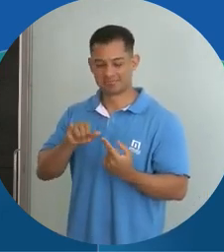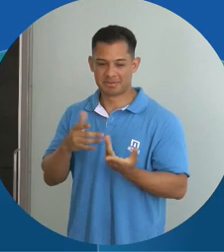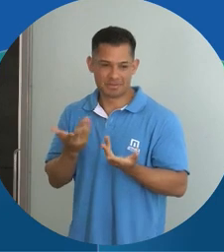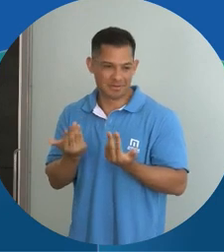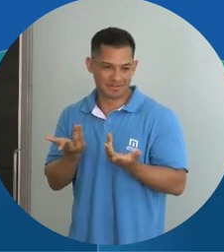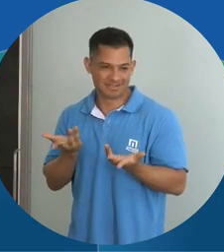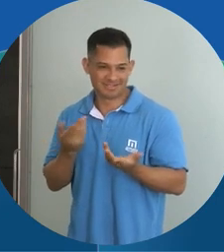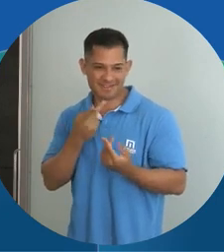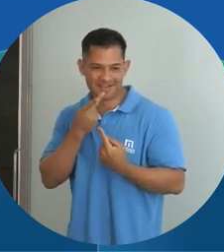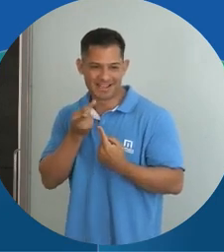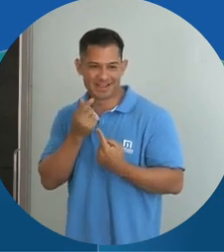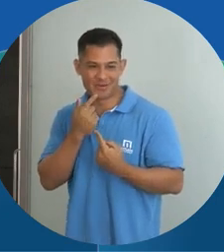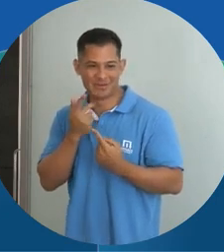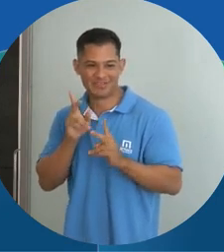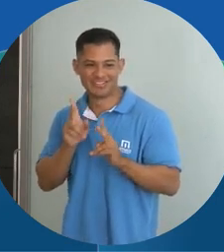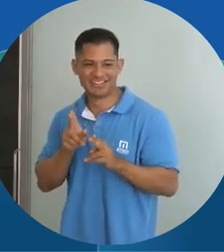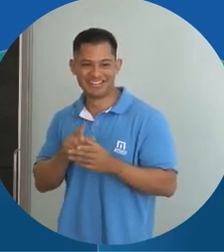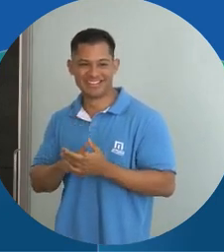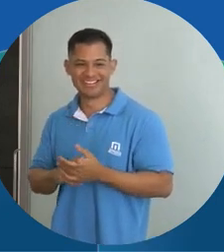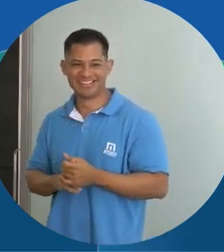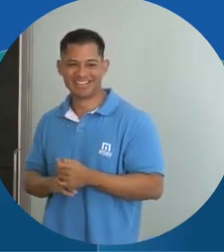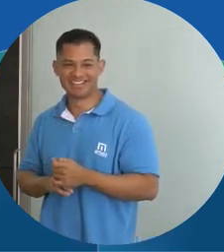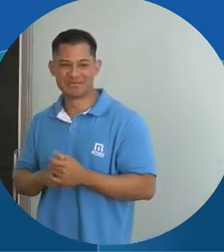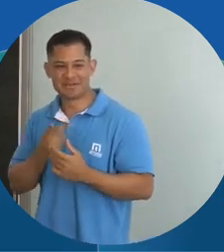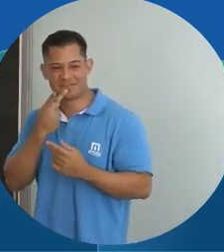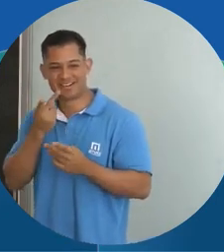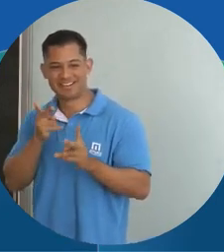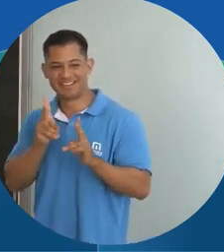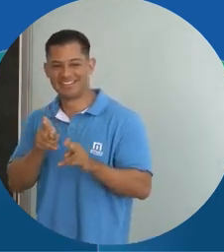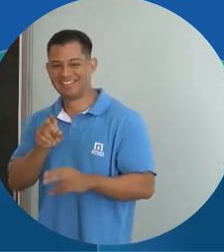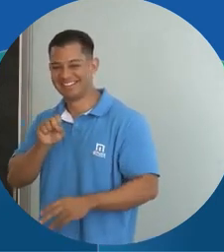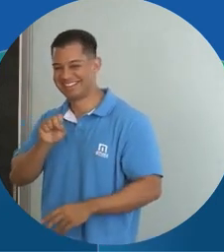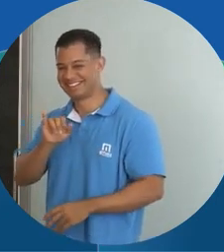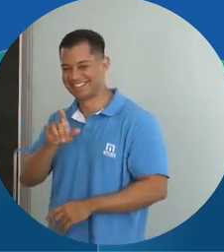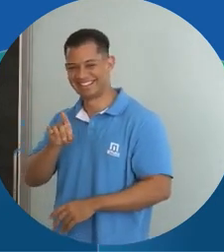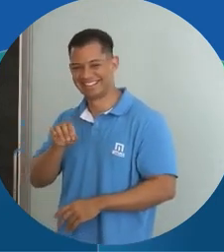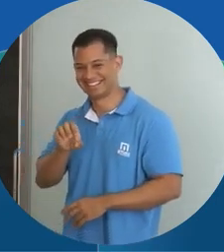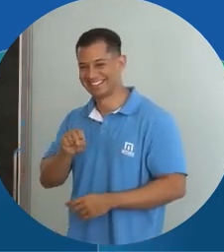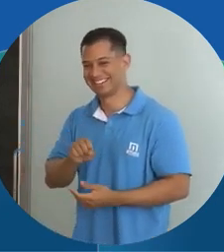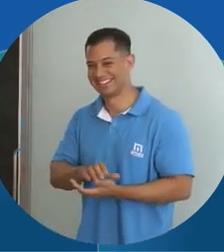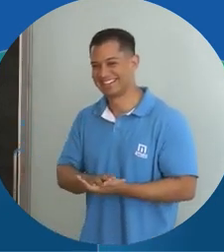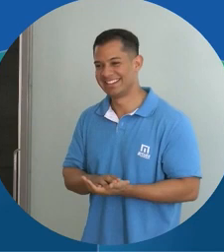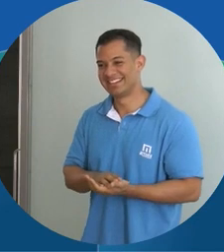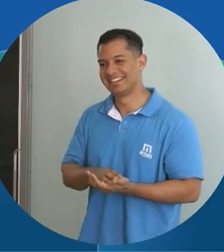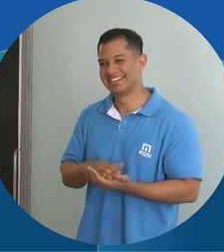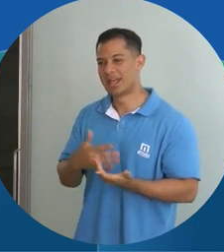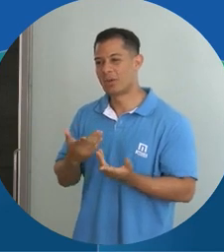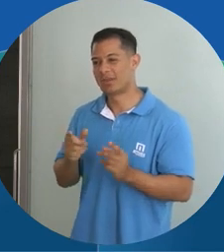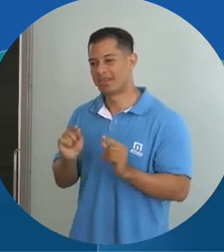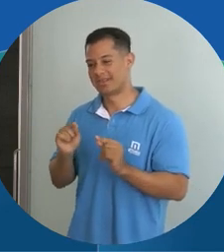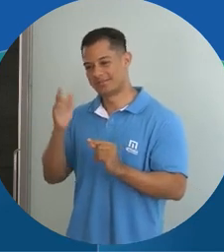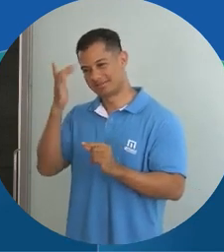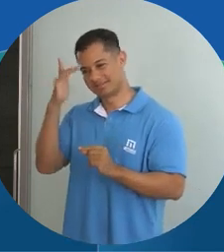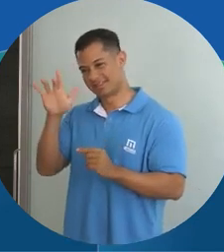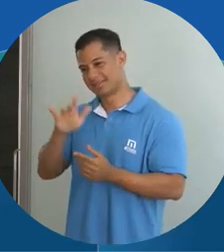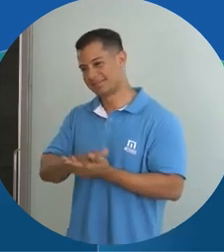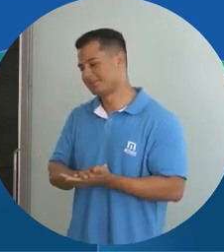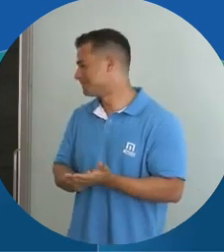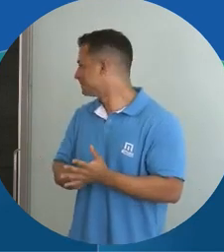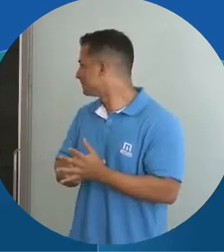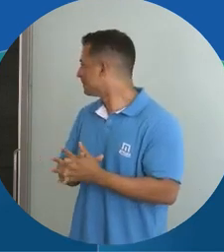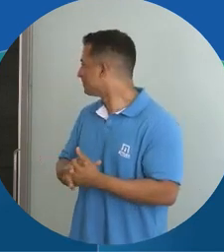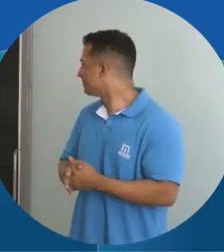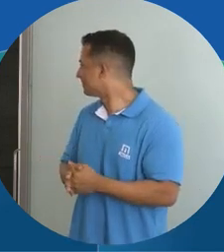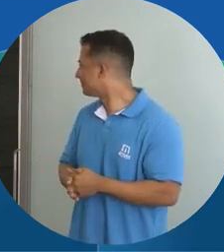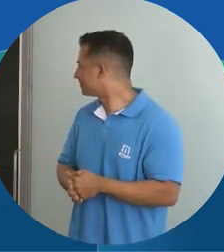peso próprio da estrutura enquanto ela foi montada, e a gente deixou bainhas corrugadas aqui já no bloco, na